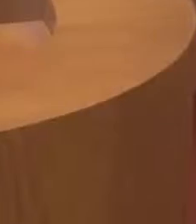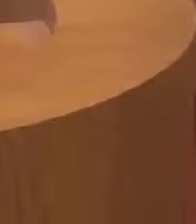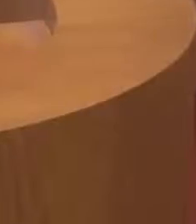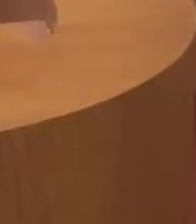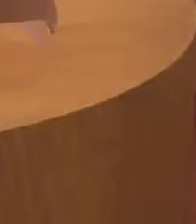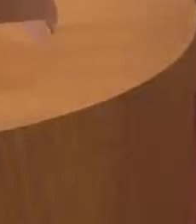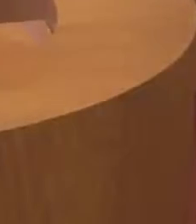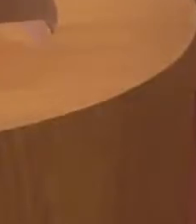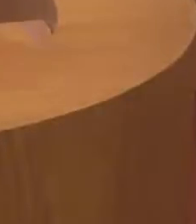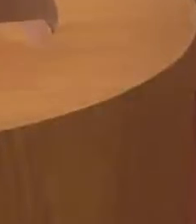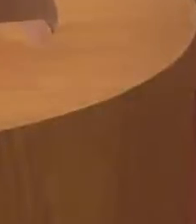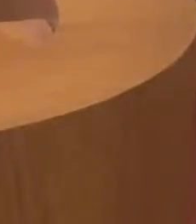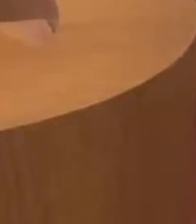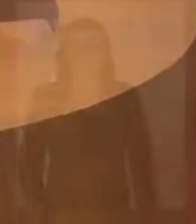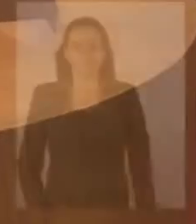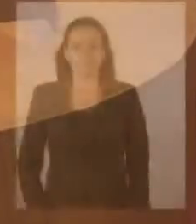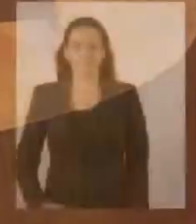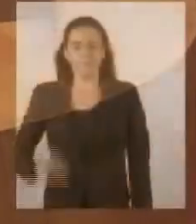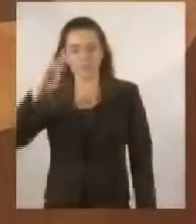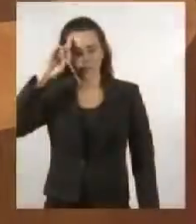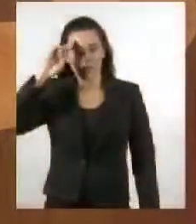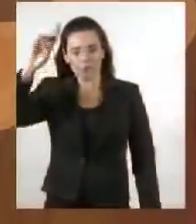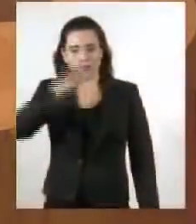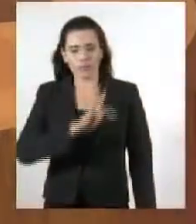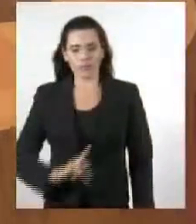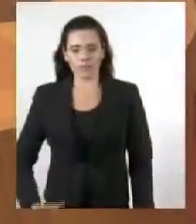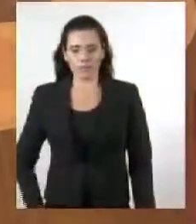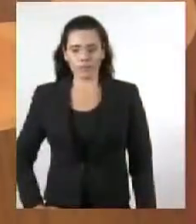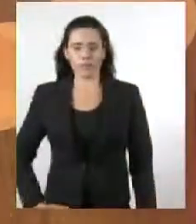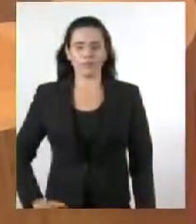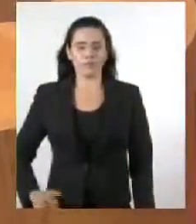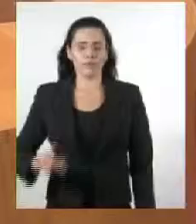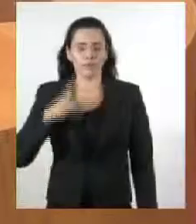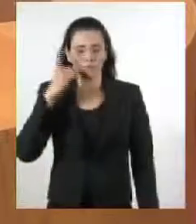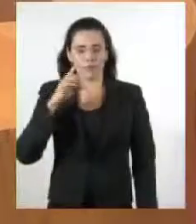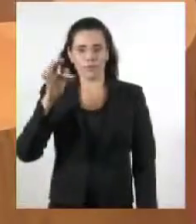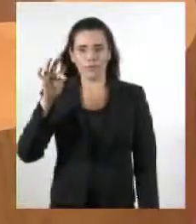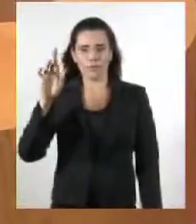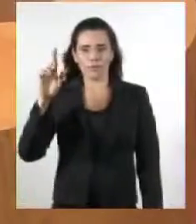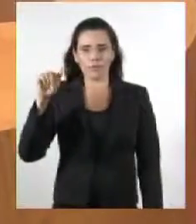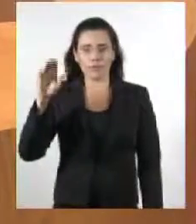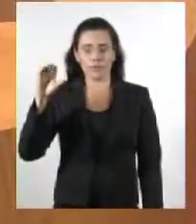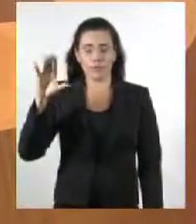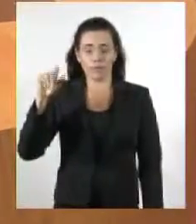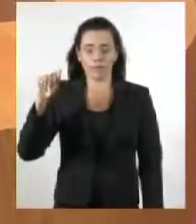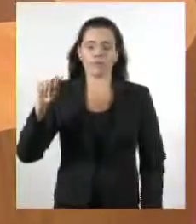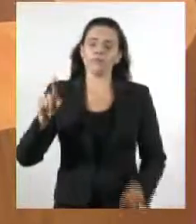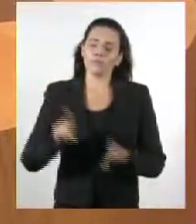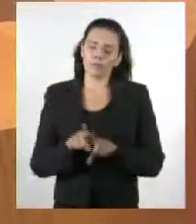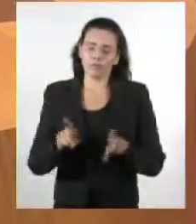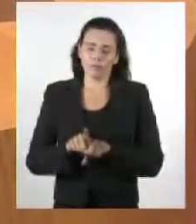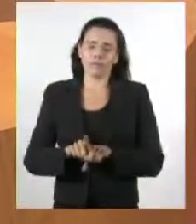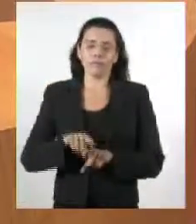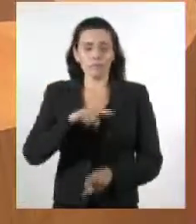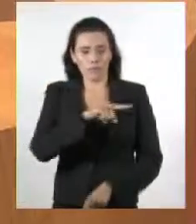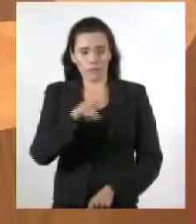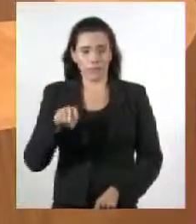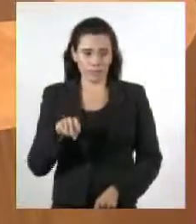Senhora presidente, deputada Francisca Primos, senhores deputados que compõem a mesa, deputado Rogério Cafeteira, deputado Rafael